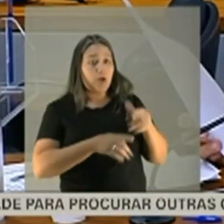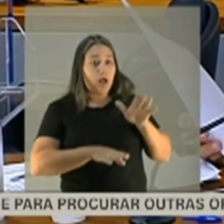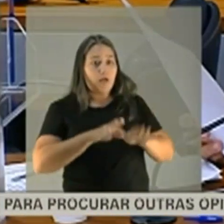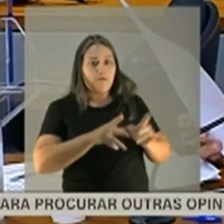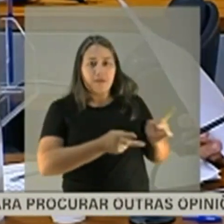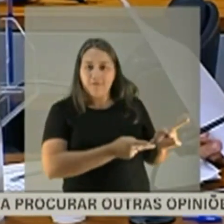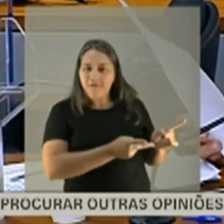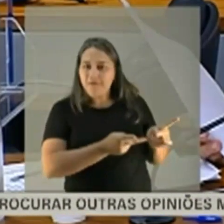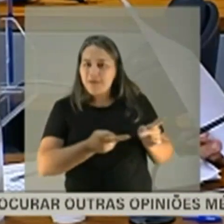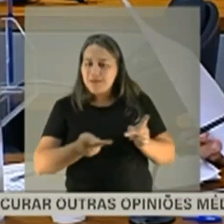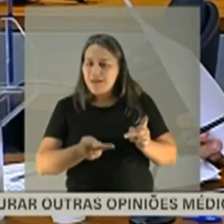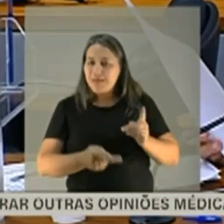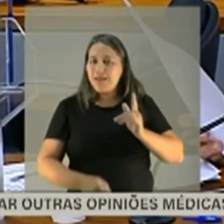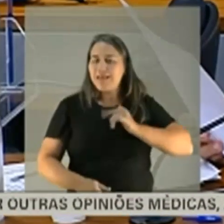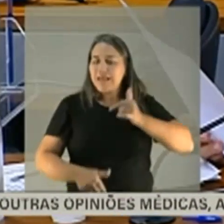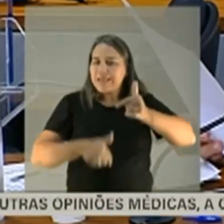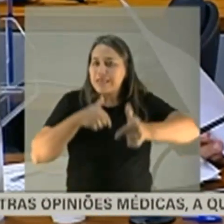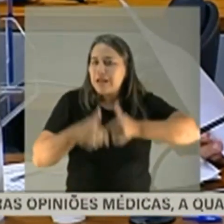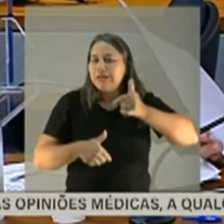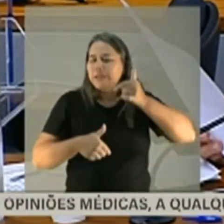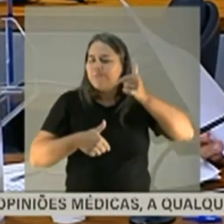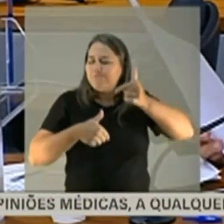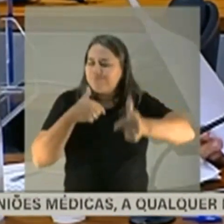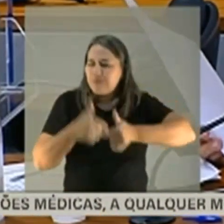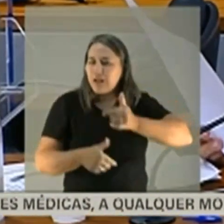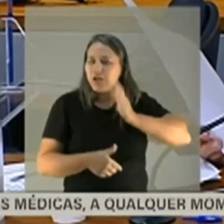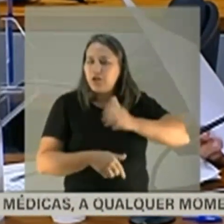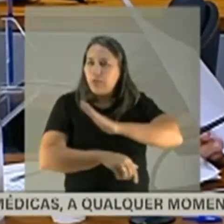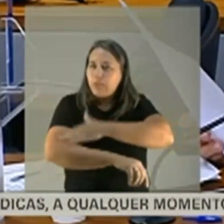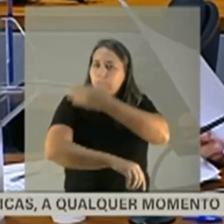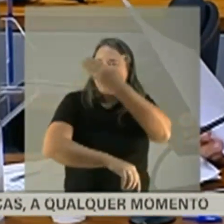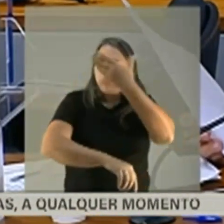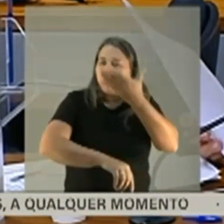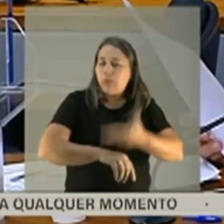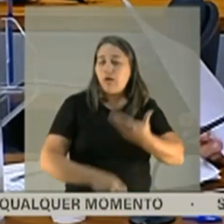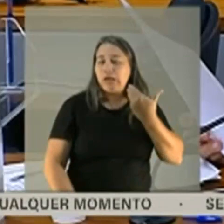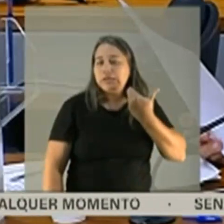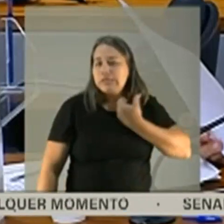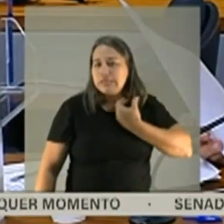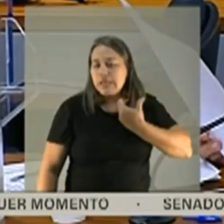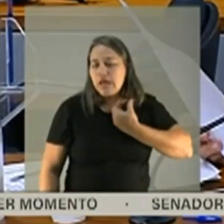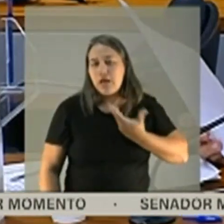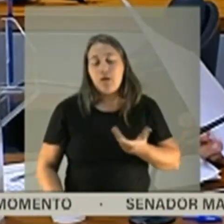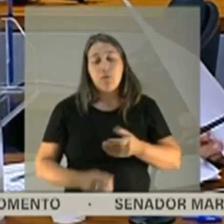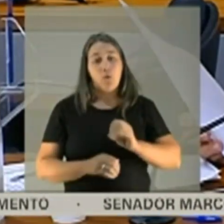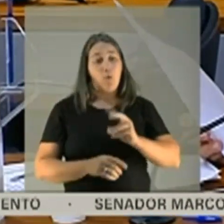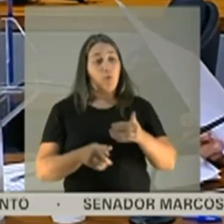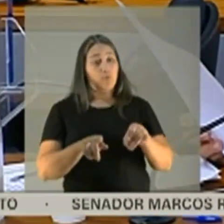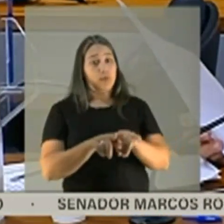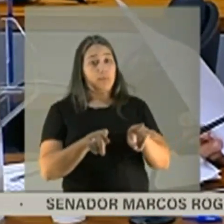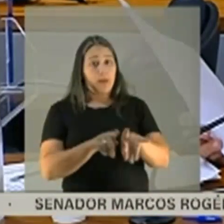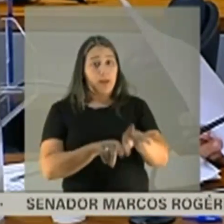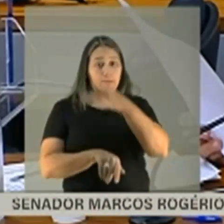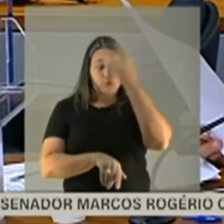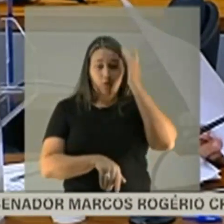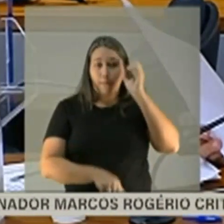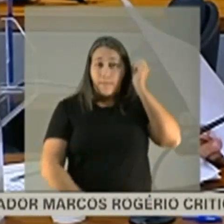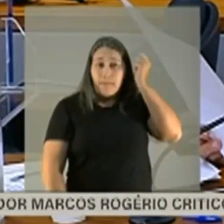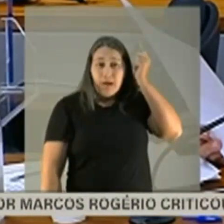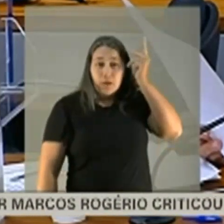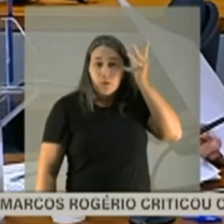visitas, por ter trabalhado muito e achar-se fadigado, ou por ser alta a